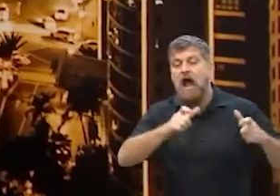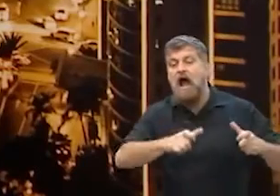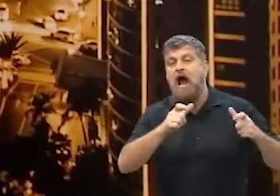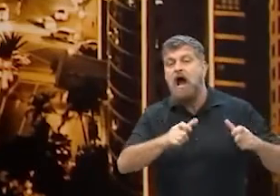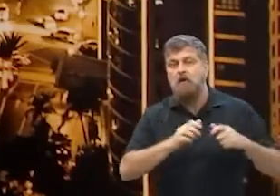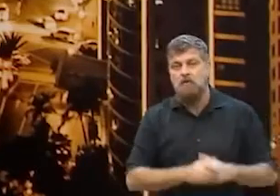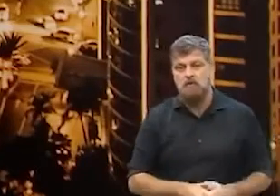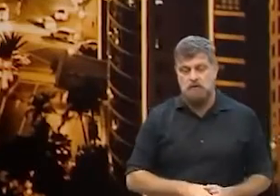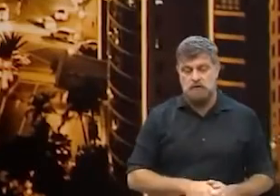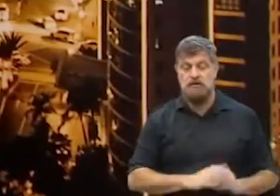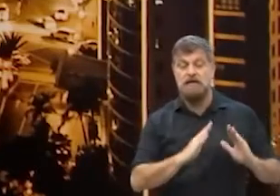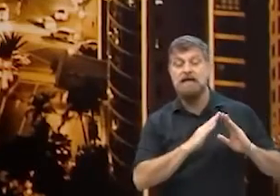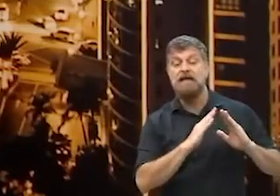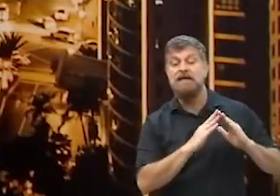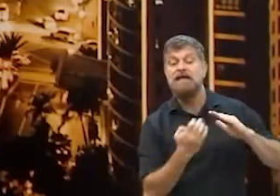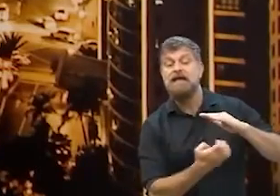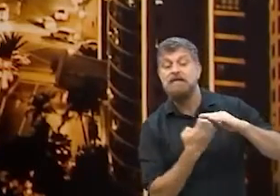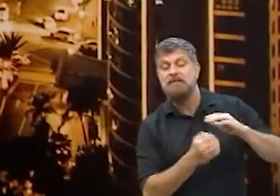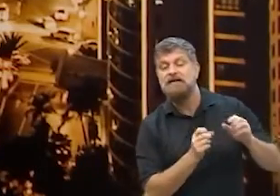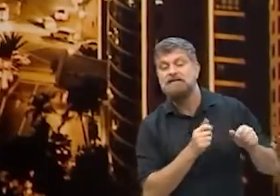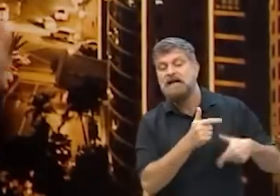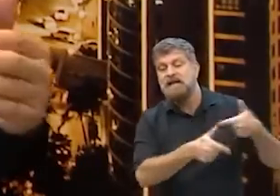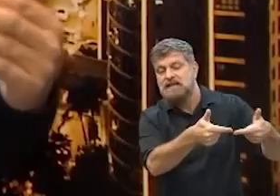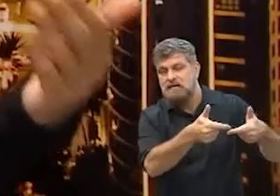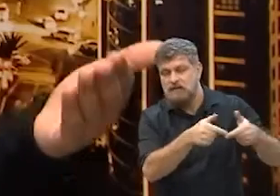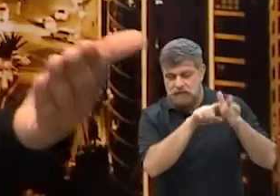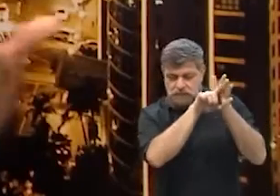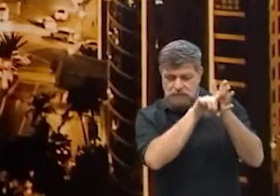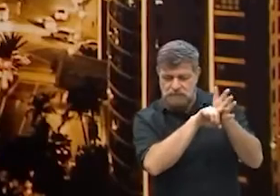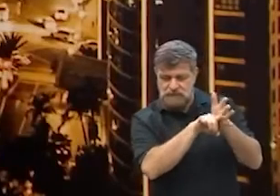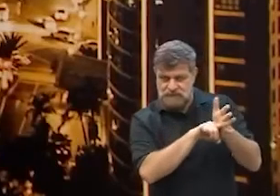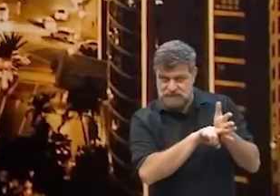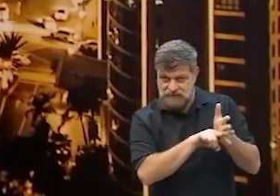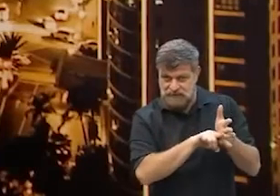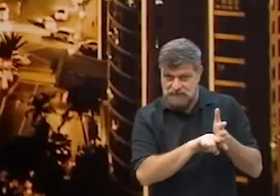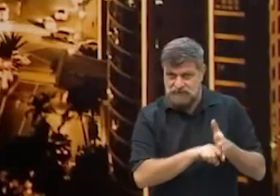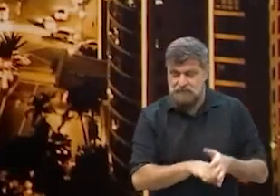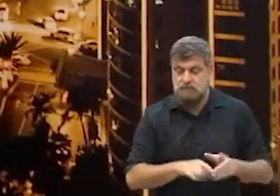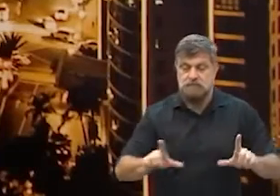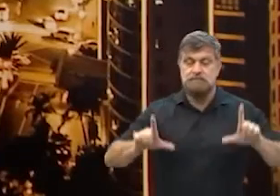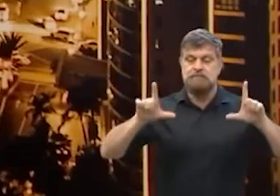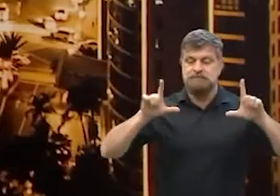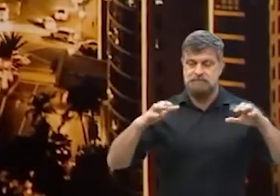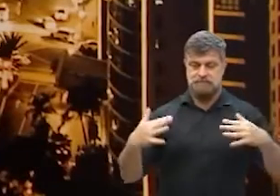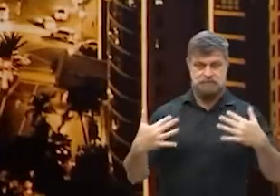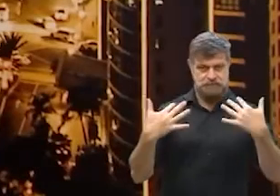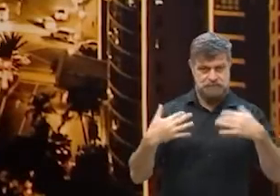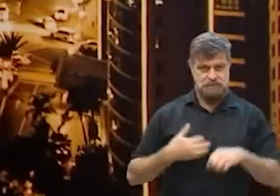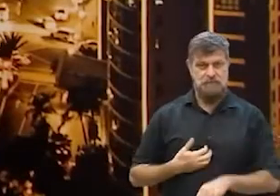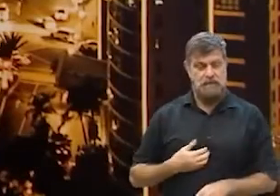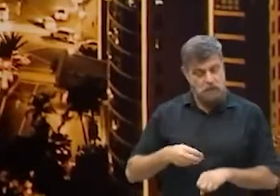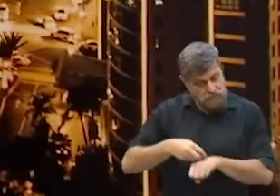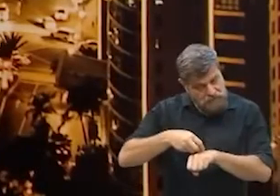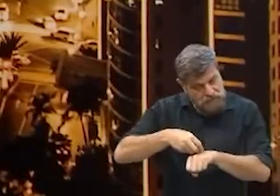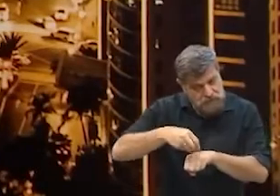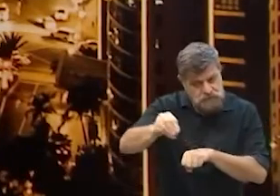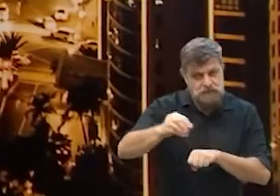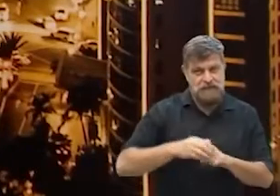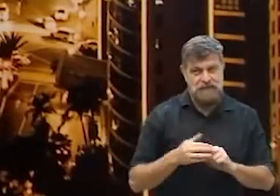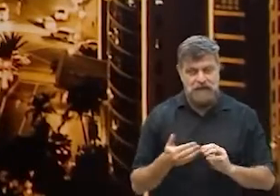trabalha? Qual que é a imobiliária? Ele vai pesquisar. Então, eu acho que é uma dica que ficaria aí para quem quer começar.